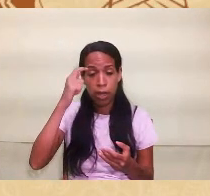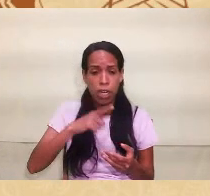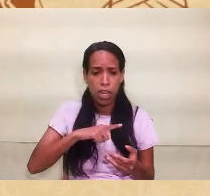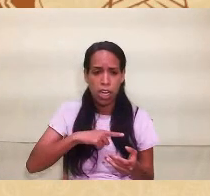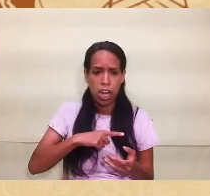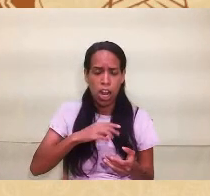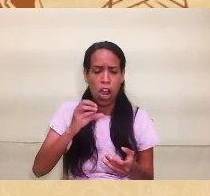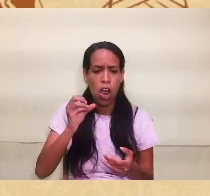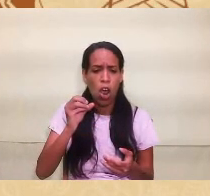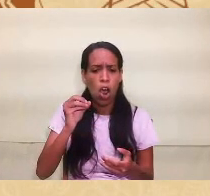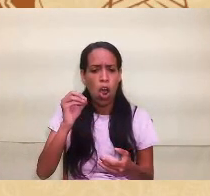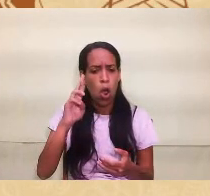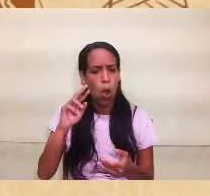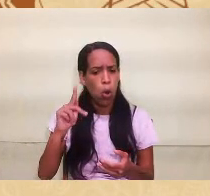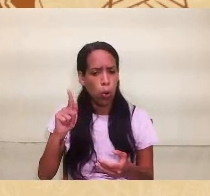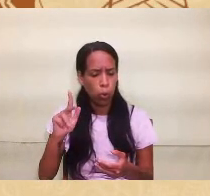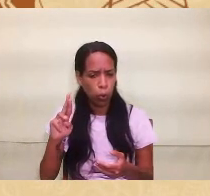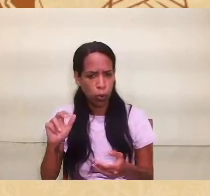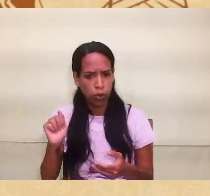sermos assim, né?